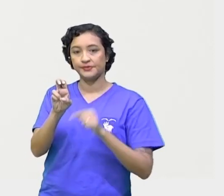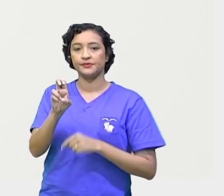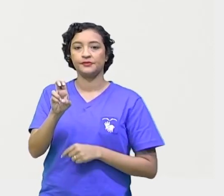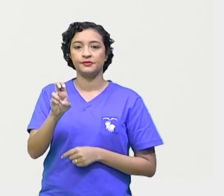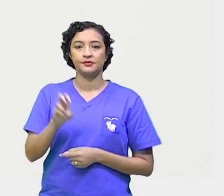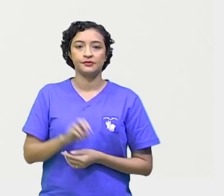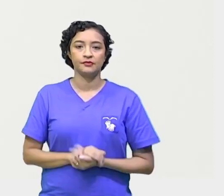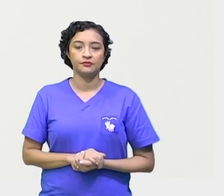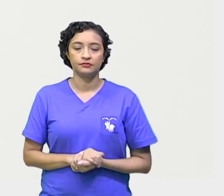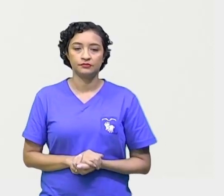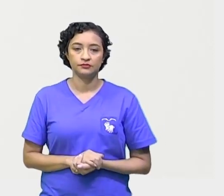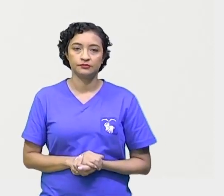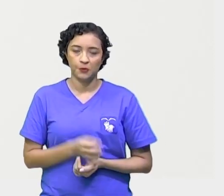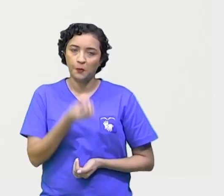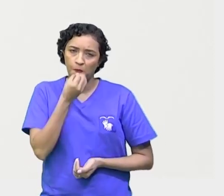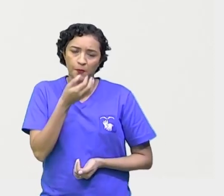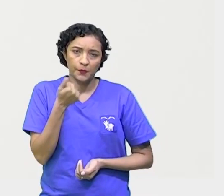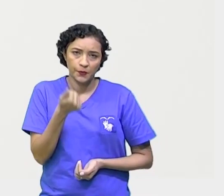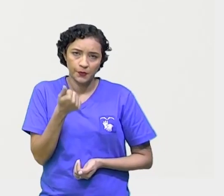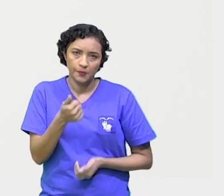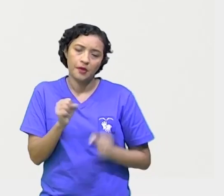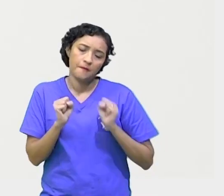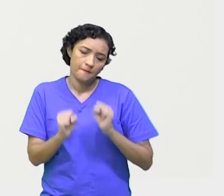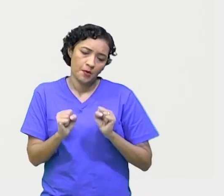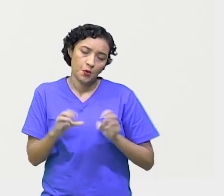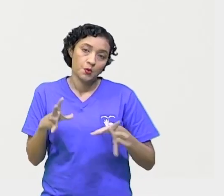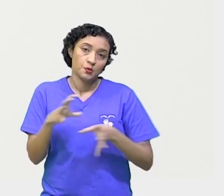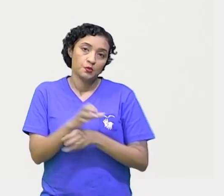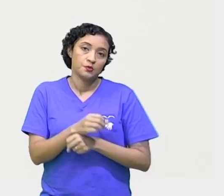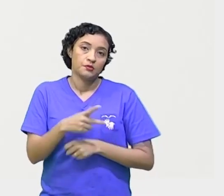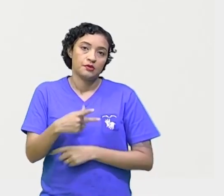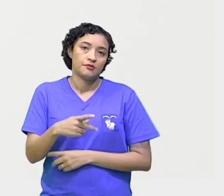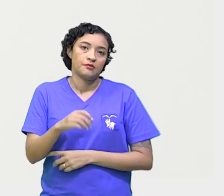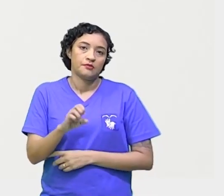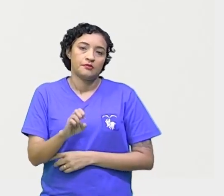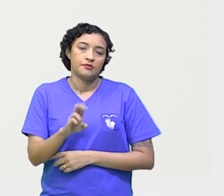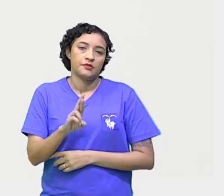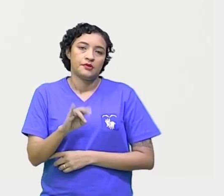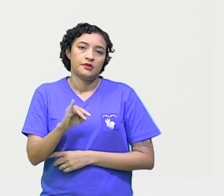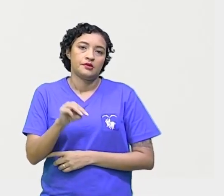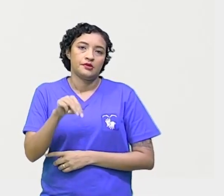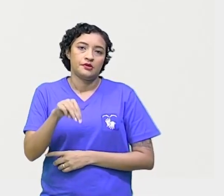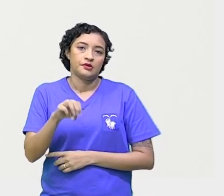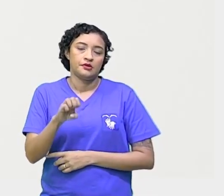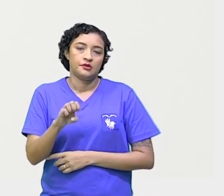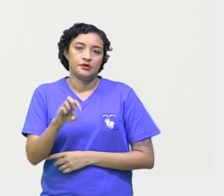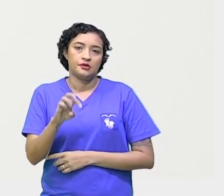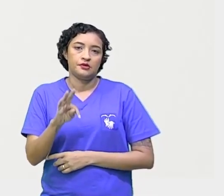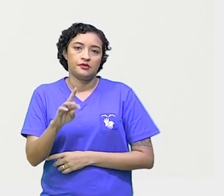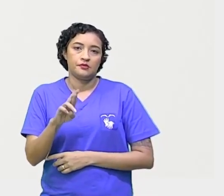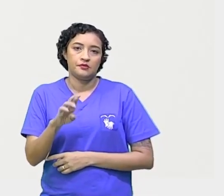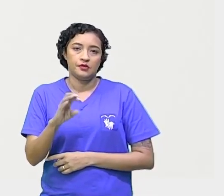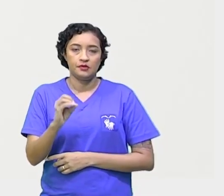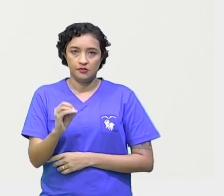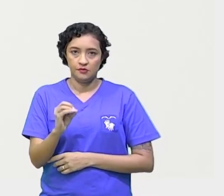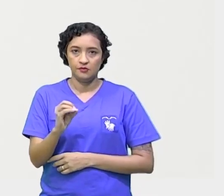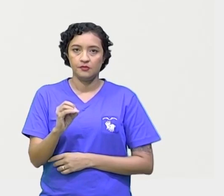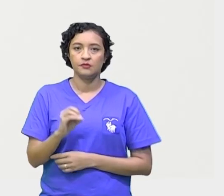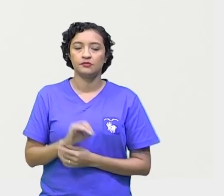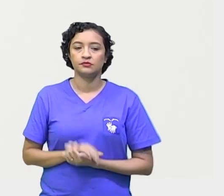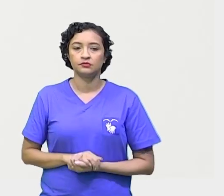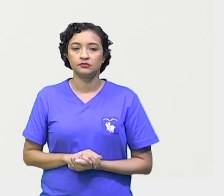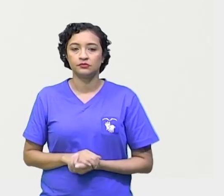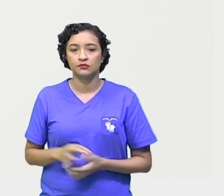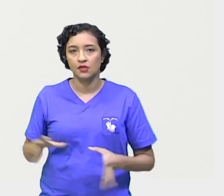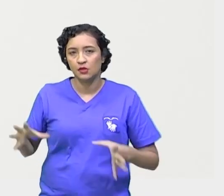muito bem então podemos calcular agora o perímetro não é verdade quem vai ser o perímetro então bom nós vamos ter que